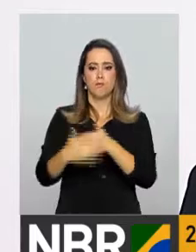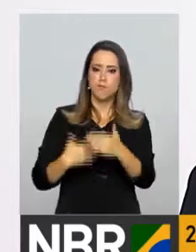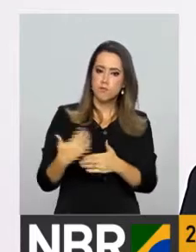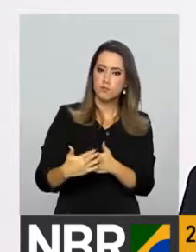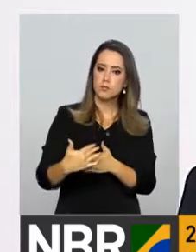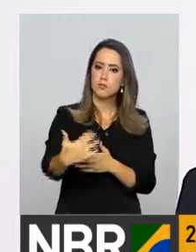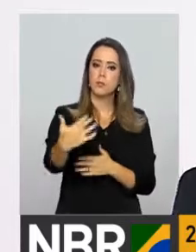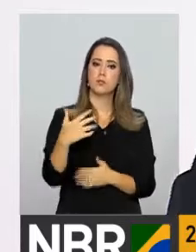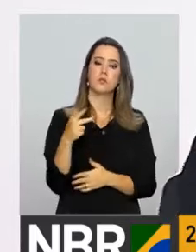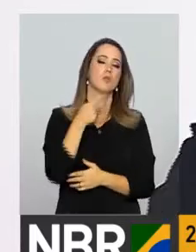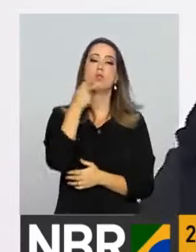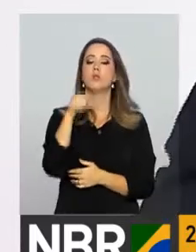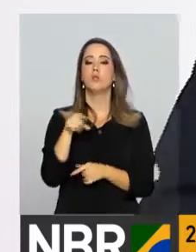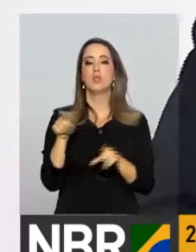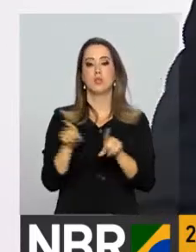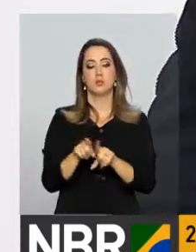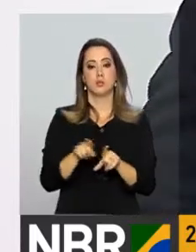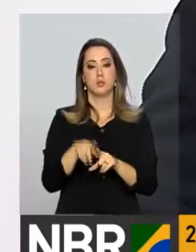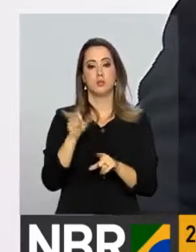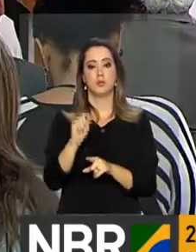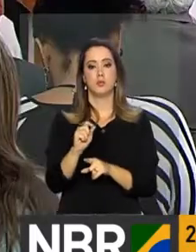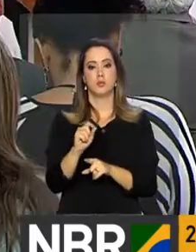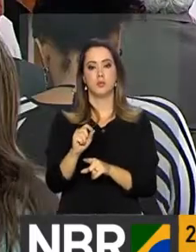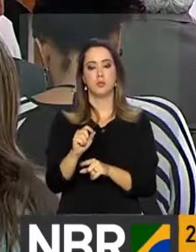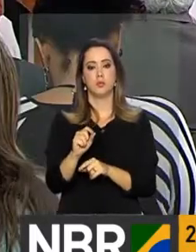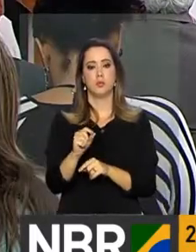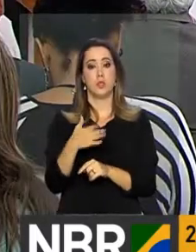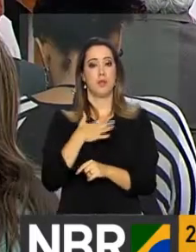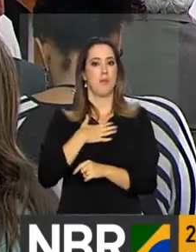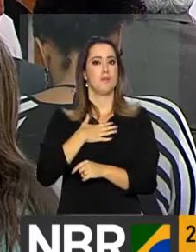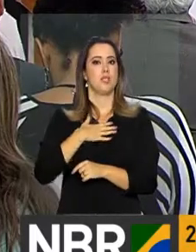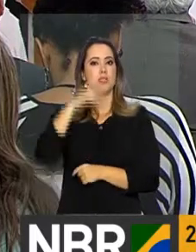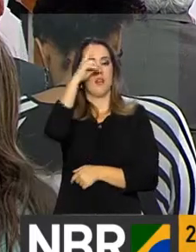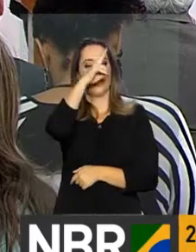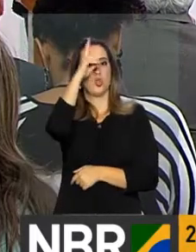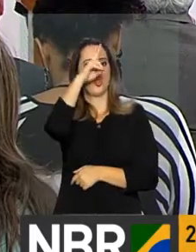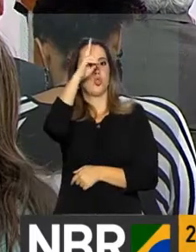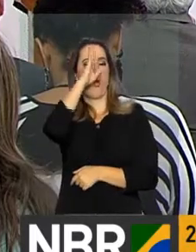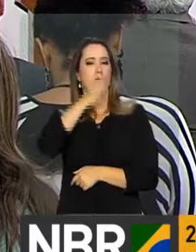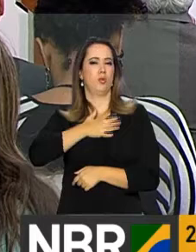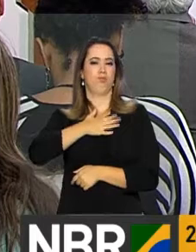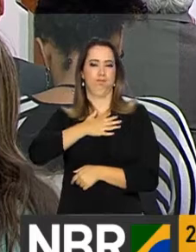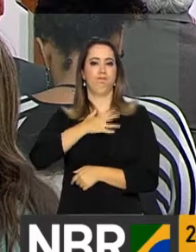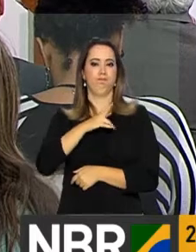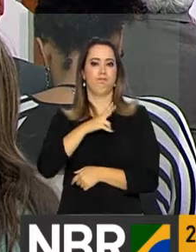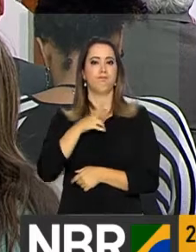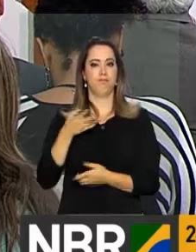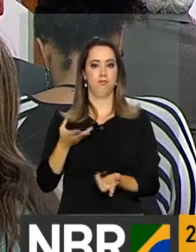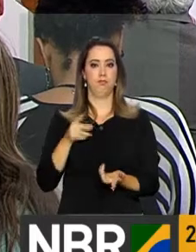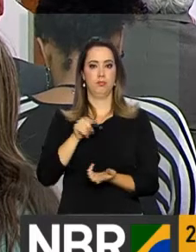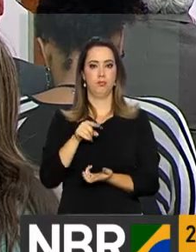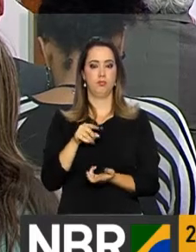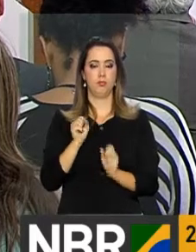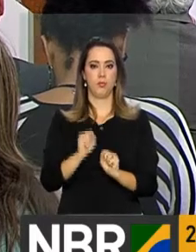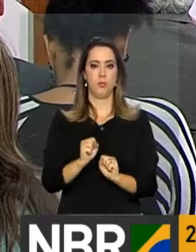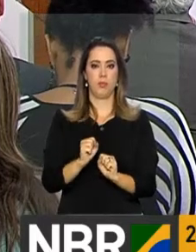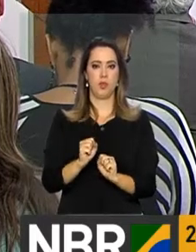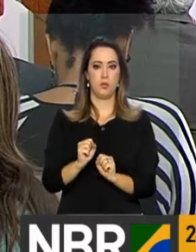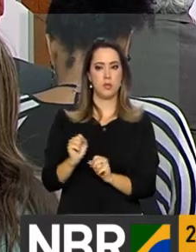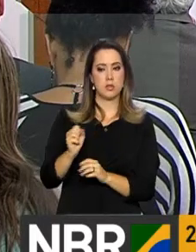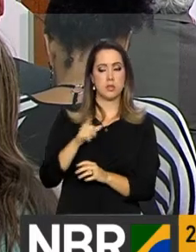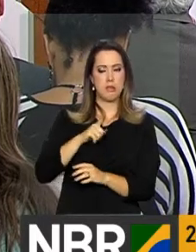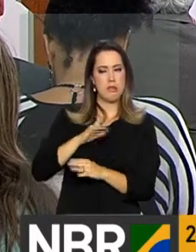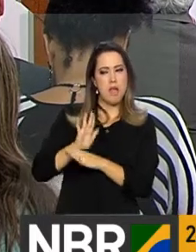vamos dizer assim também na na minha história na possibilidade que a gente possa ter